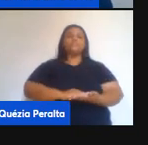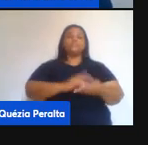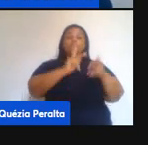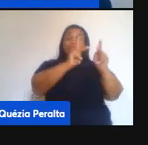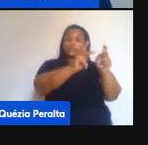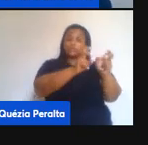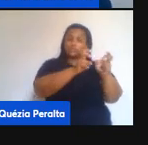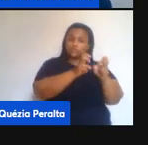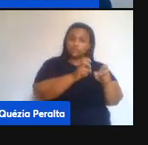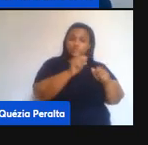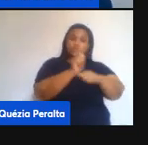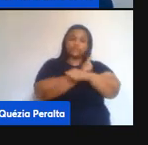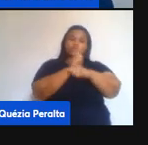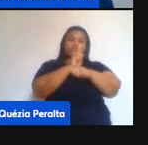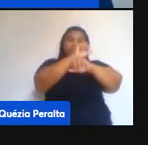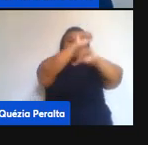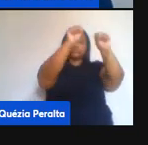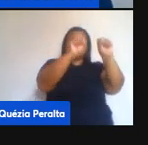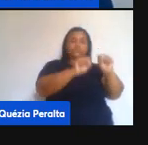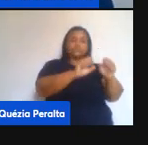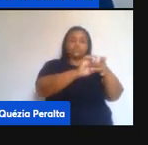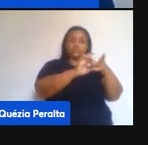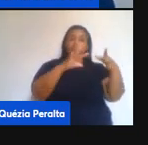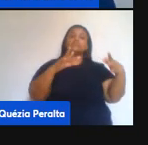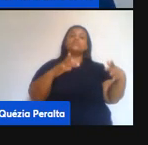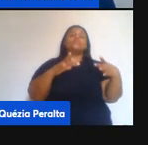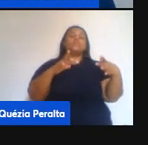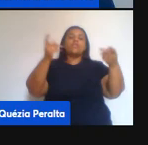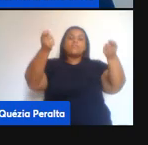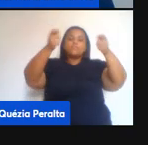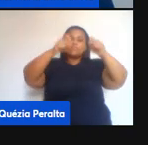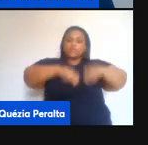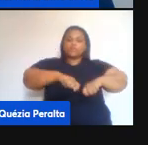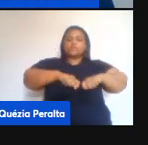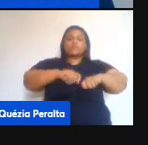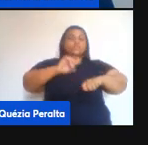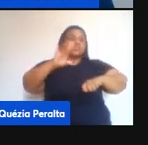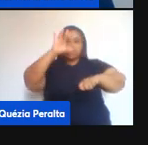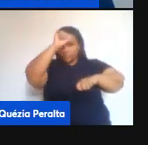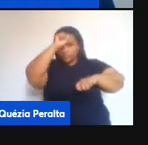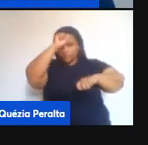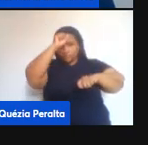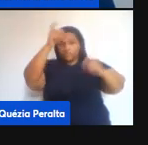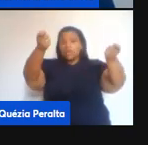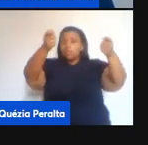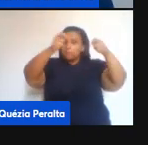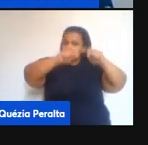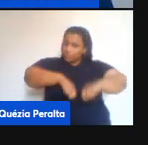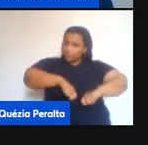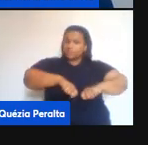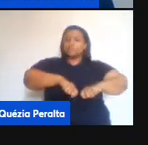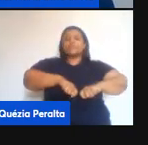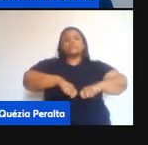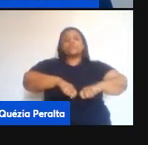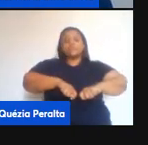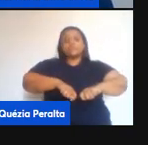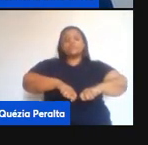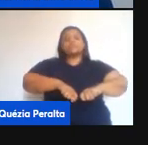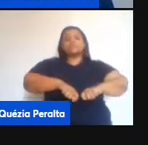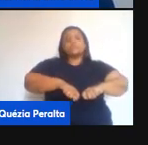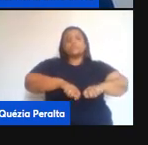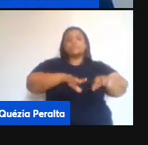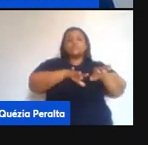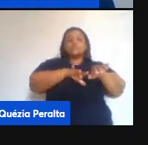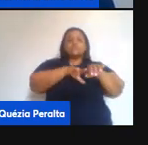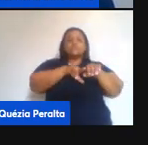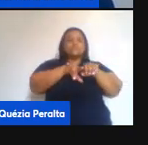gestão democrática, ela não potencializa só a aprendizagem, né? Mas ela, não só a formação para a cidadania, mas porque